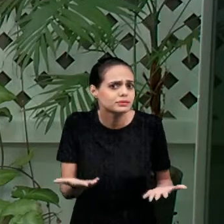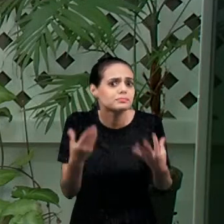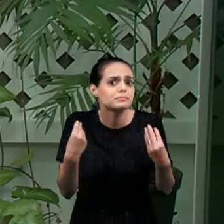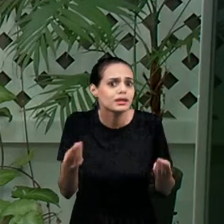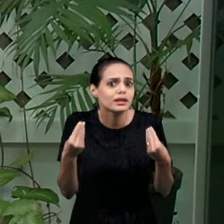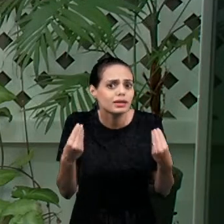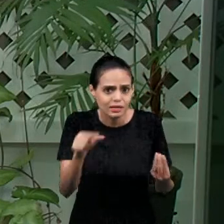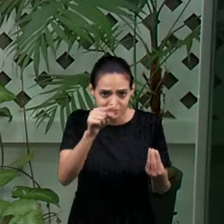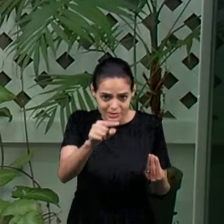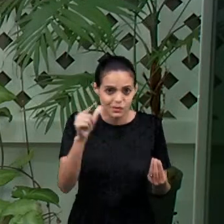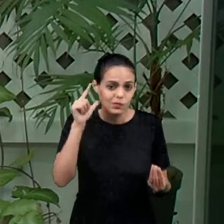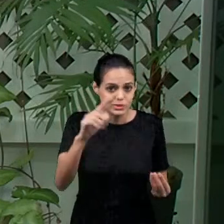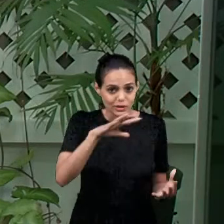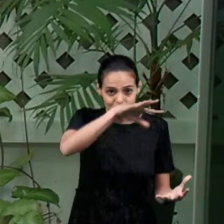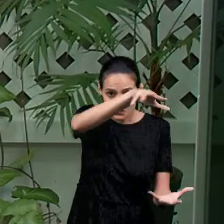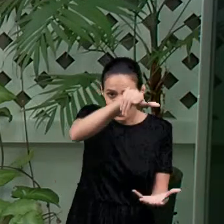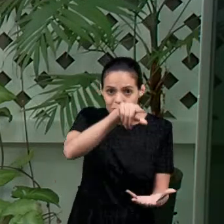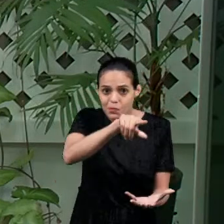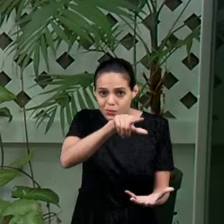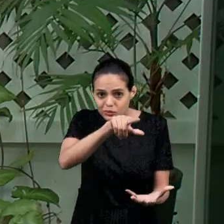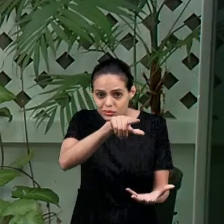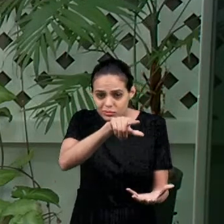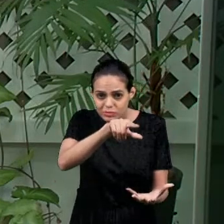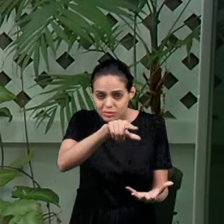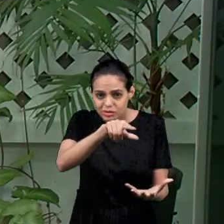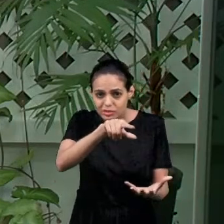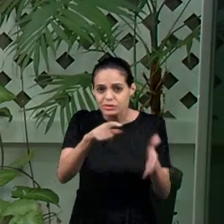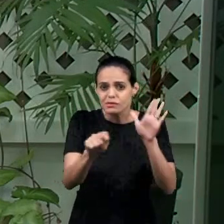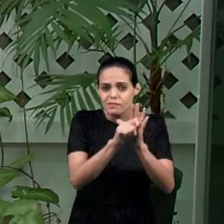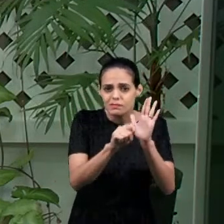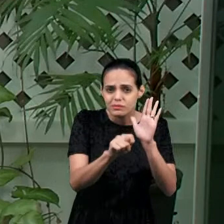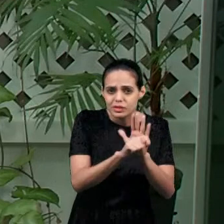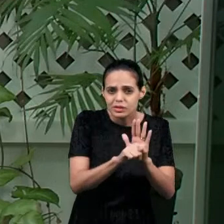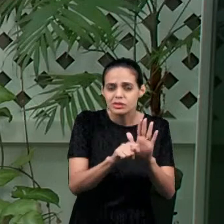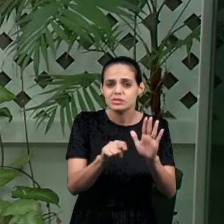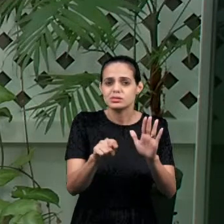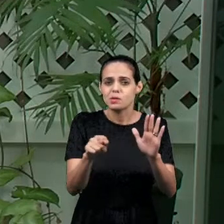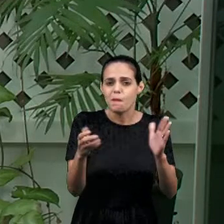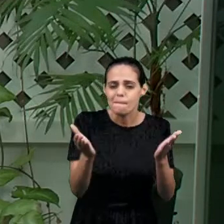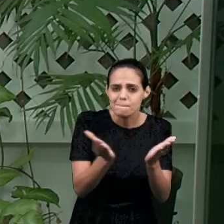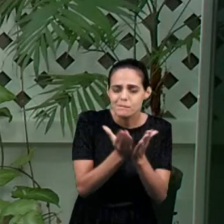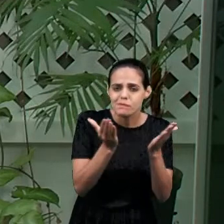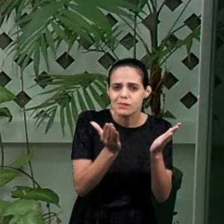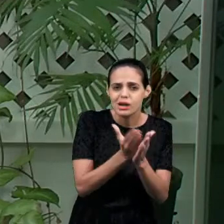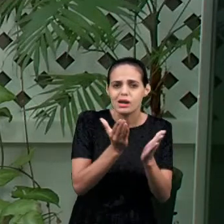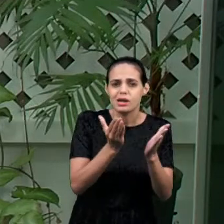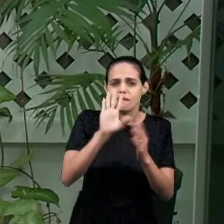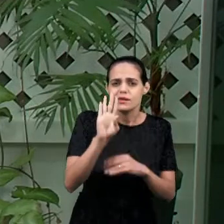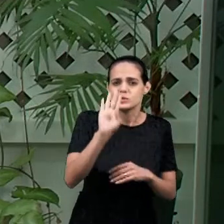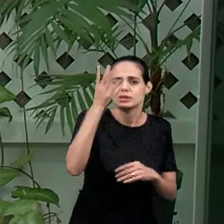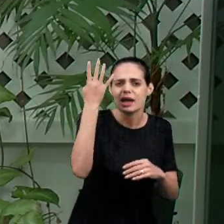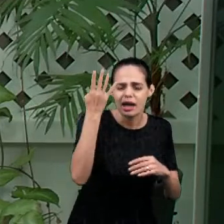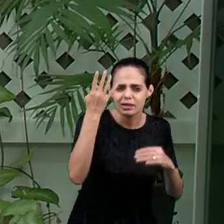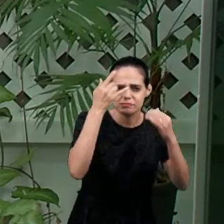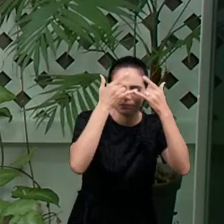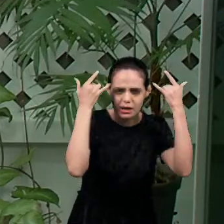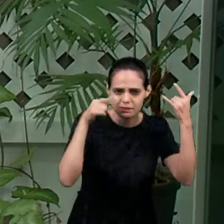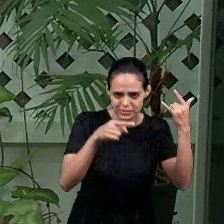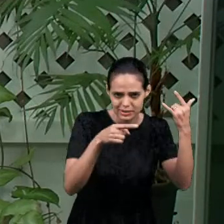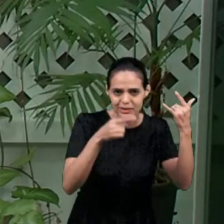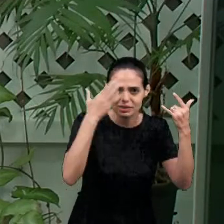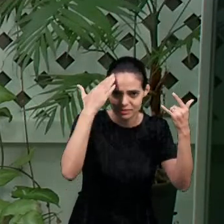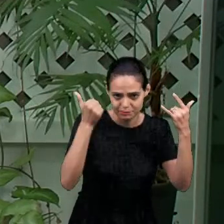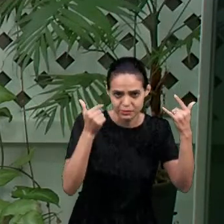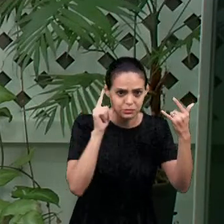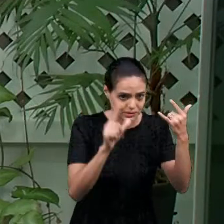mundo, meu irmão. Você está sabendo viver sem vícios, sem a miséria, sem a mentira, sem a hipocrisia. Você está vivendo. Você é uma pessoa